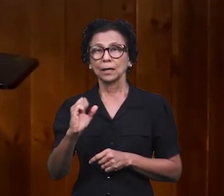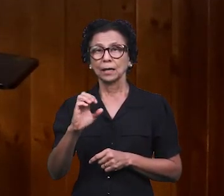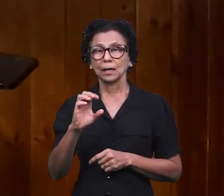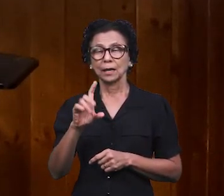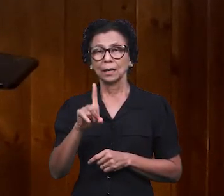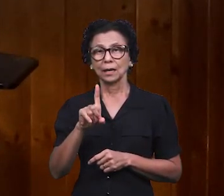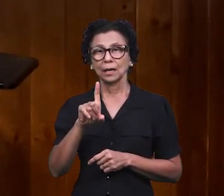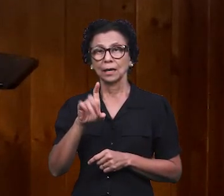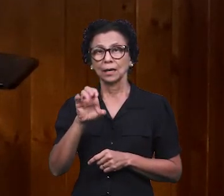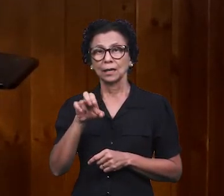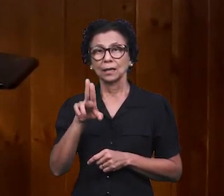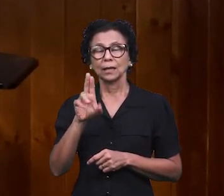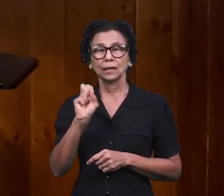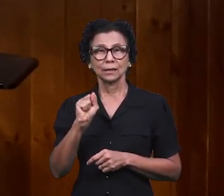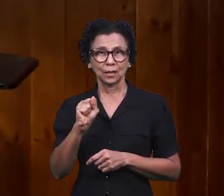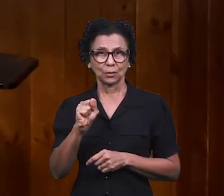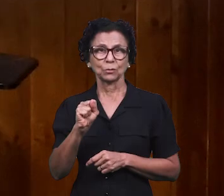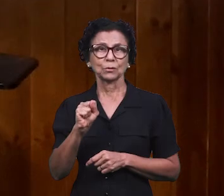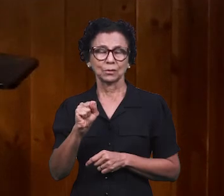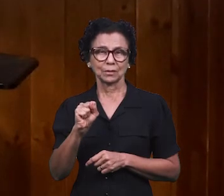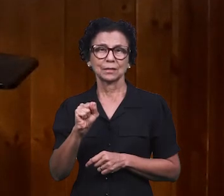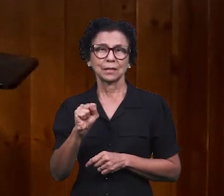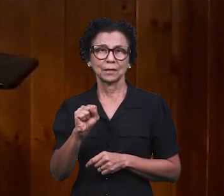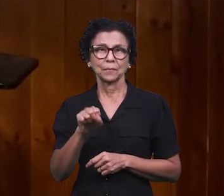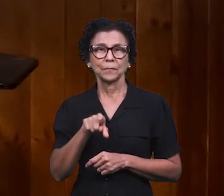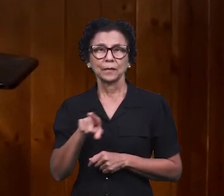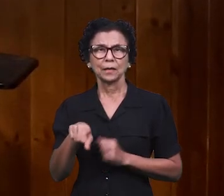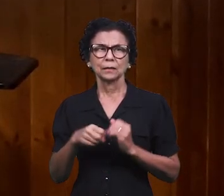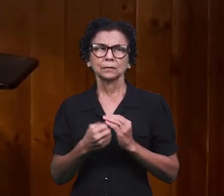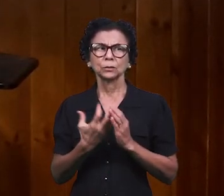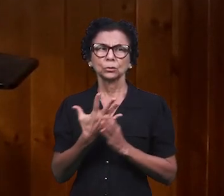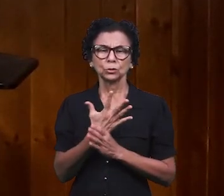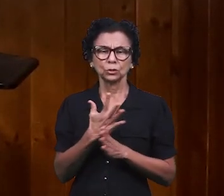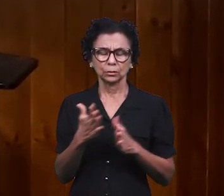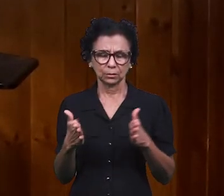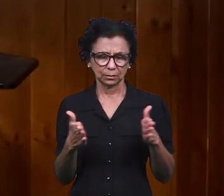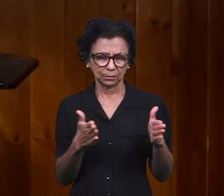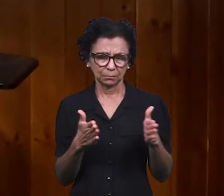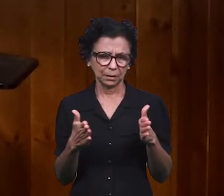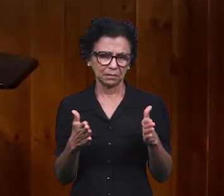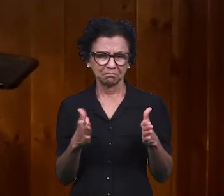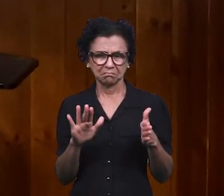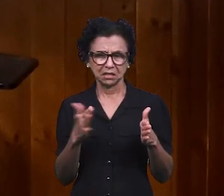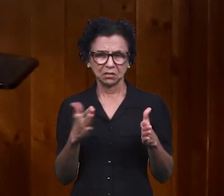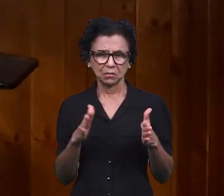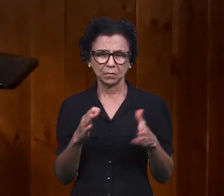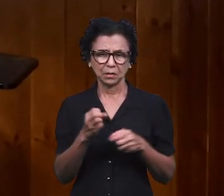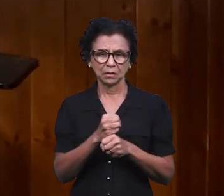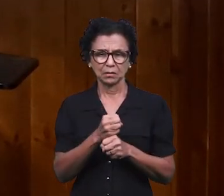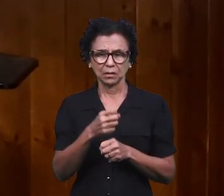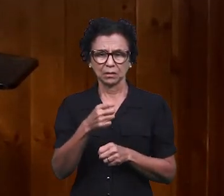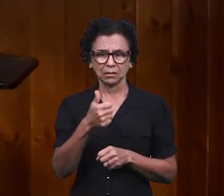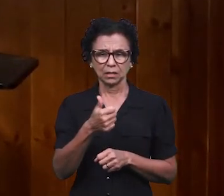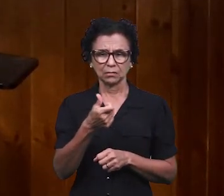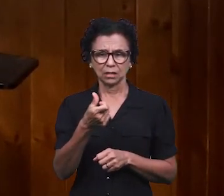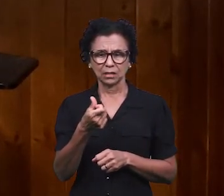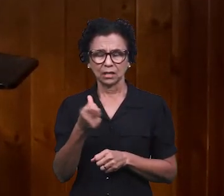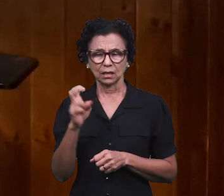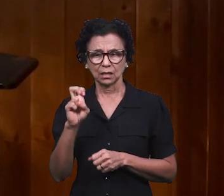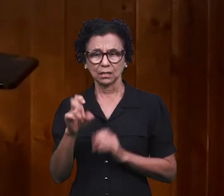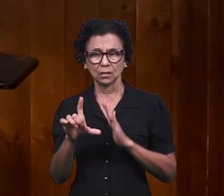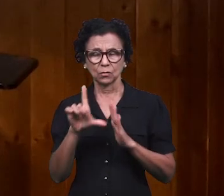nome, né? Hanukkah, e ela surgiu durante esse período por volta do ano 165